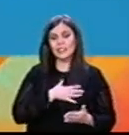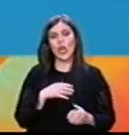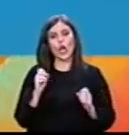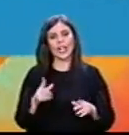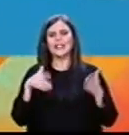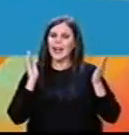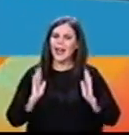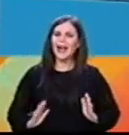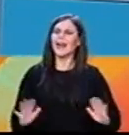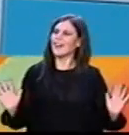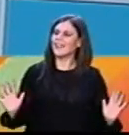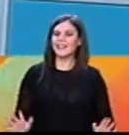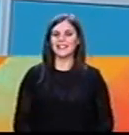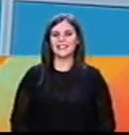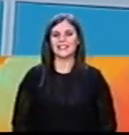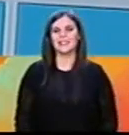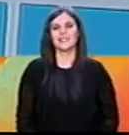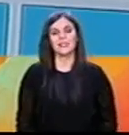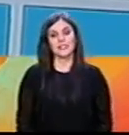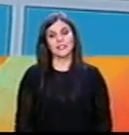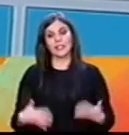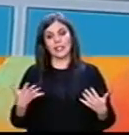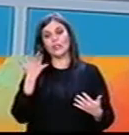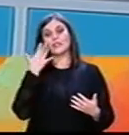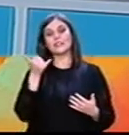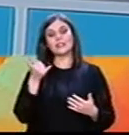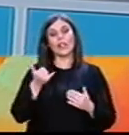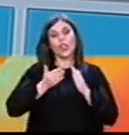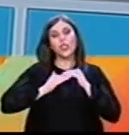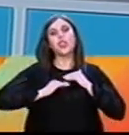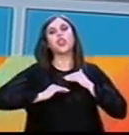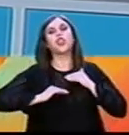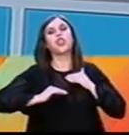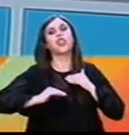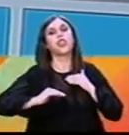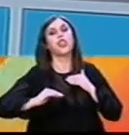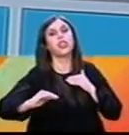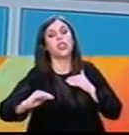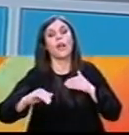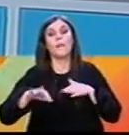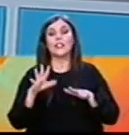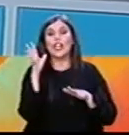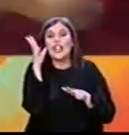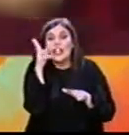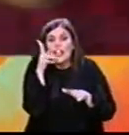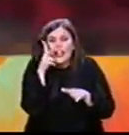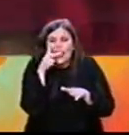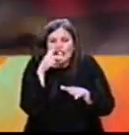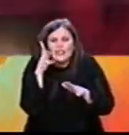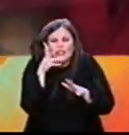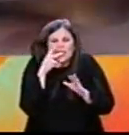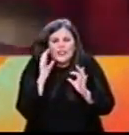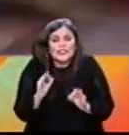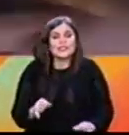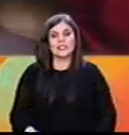Descontrai. Ok, pronto. Eu agora vou tentar aqui estender esta massa, embora ela ainda esteja bastante quente. Vamos tentar esticar